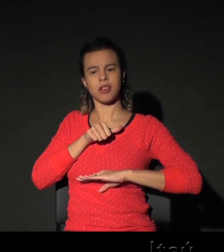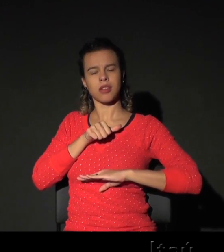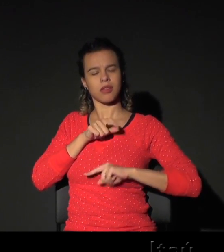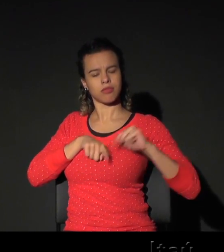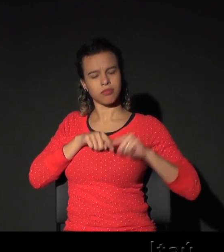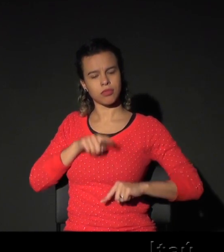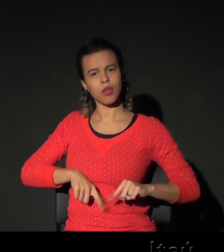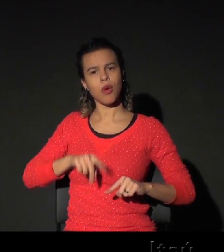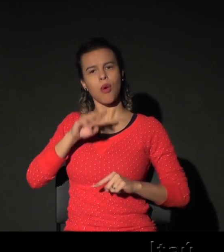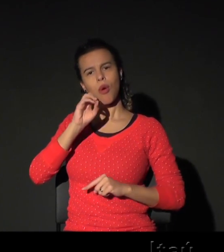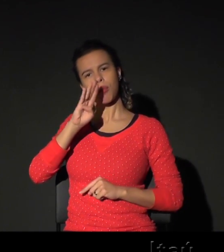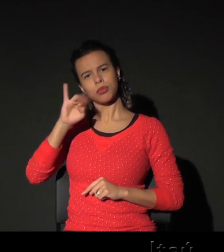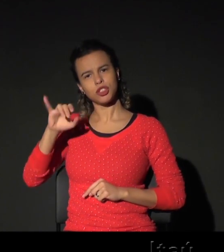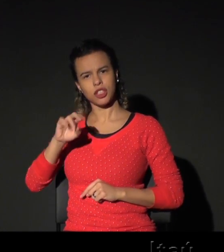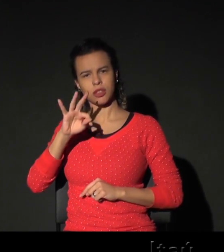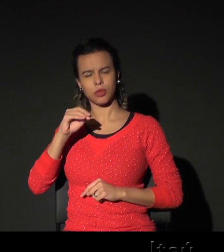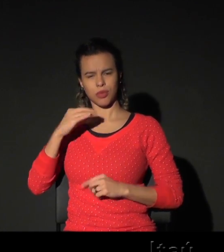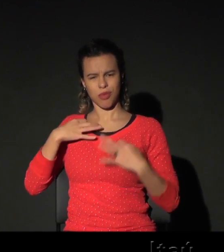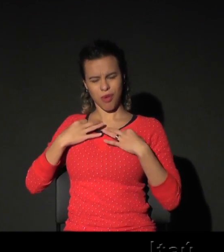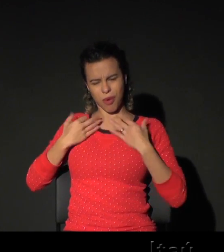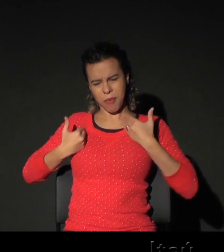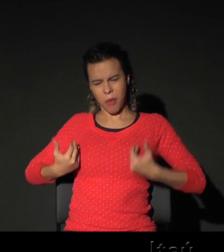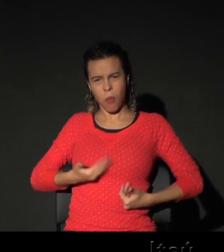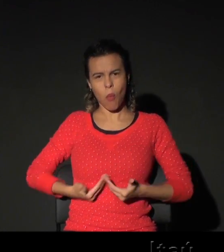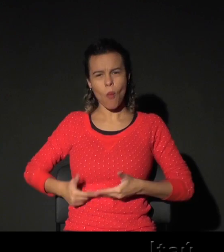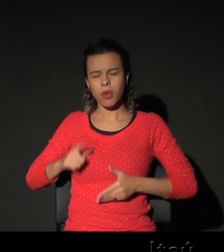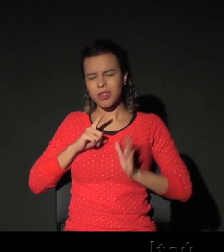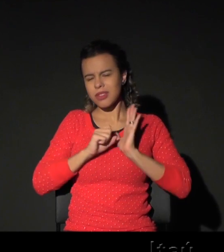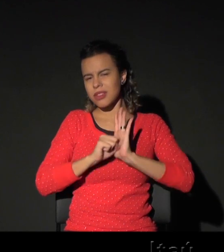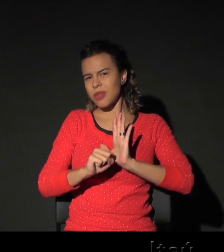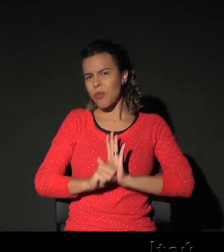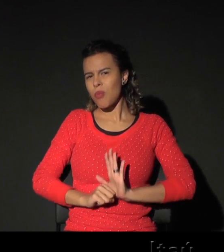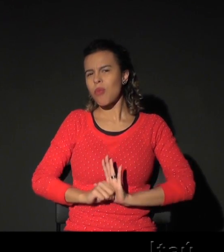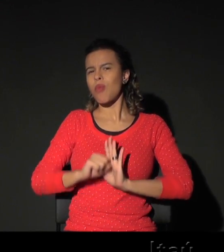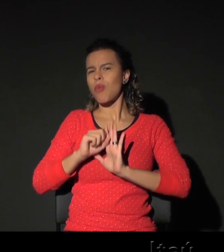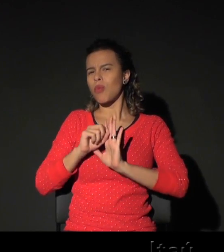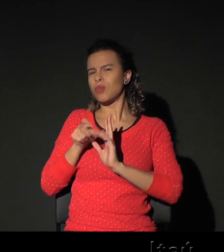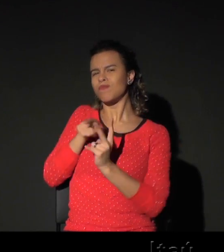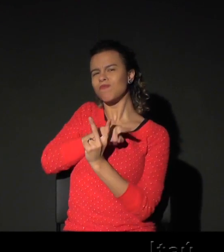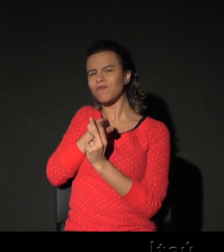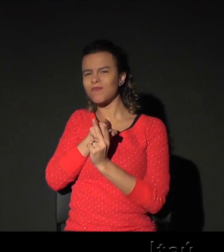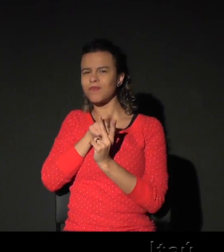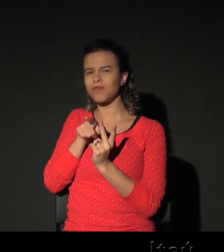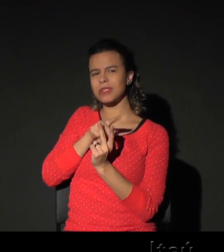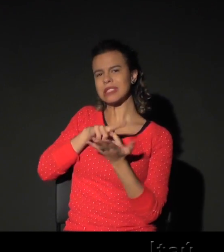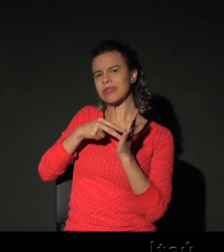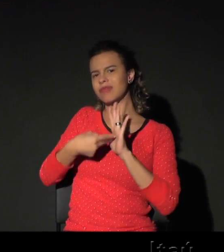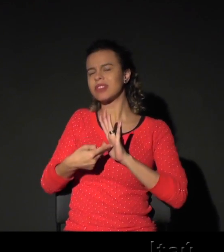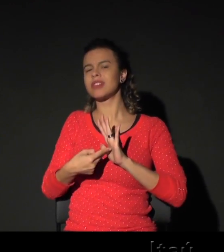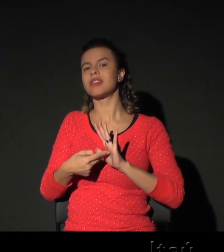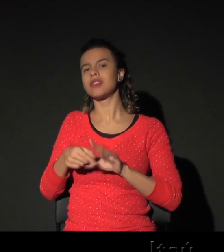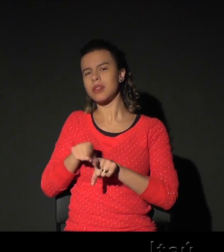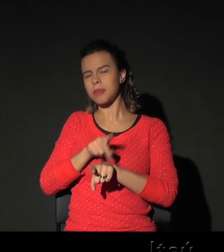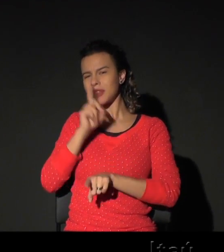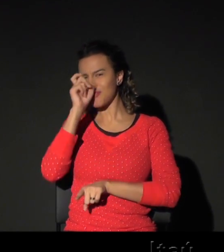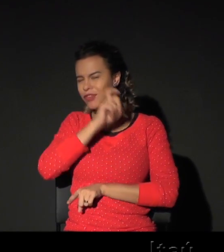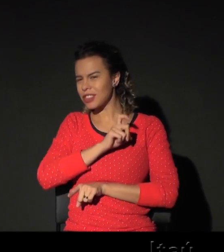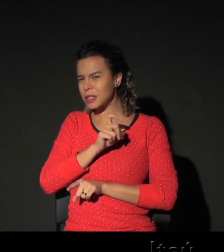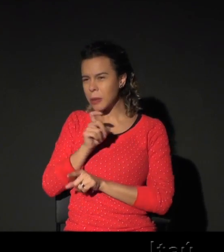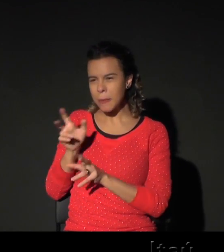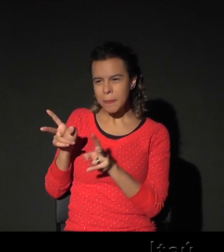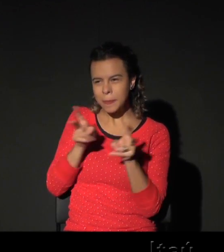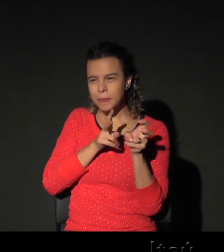objeto com as roupas ou fez uma série de signos muito né ambíguos né Eh e difíceis de você